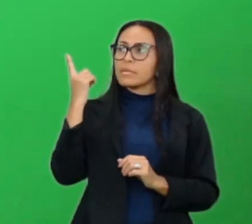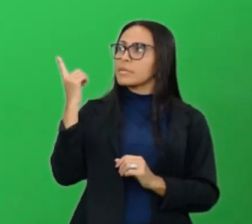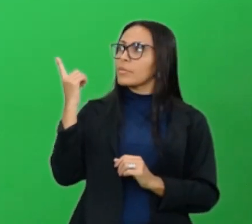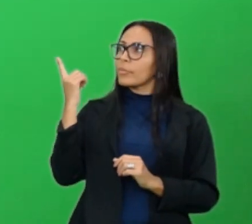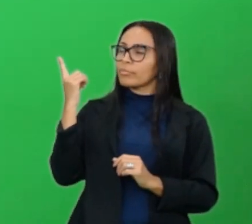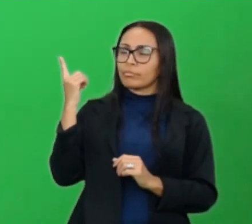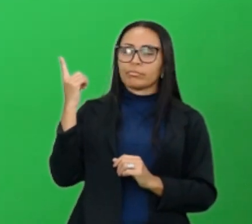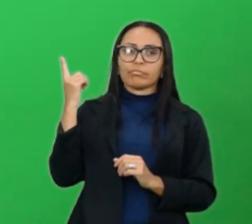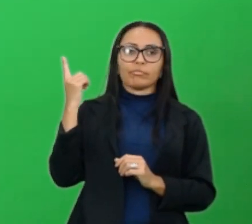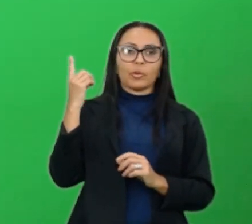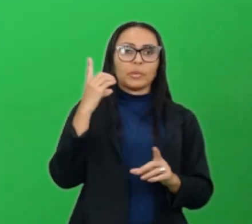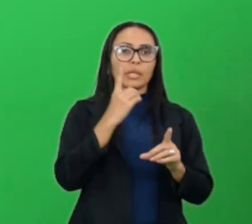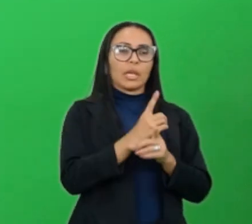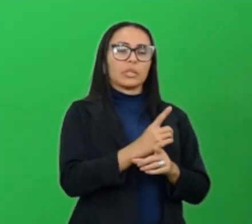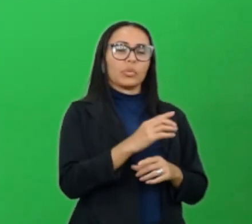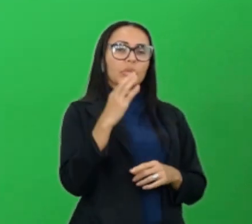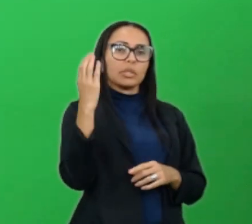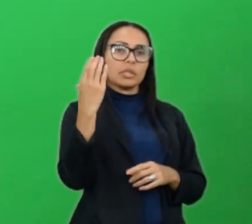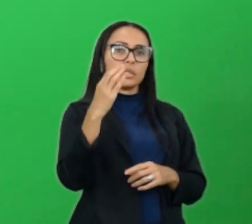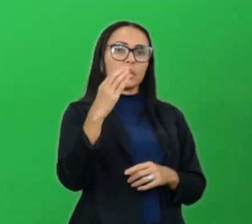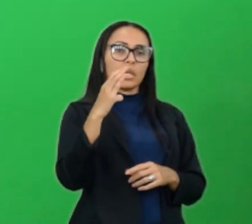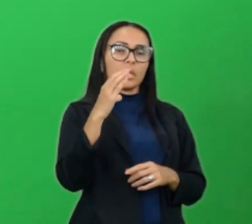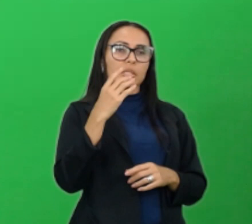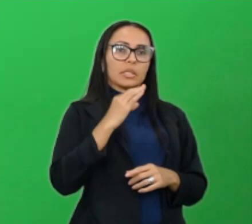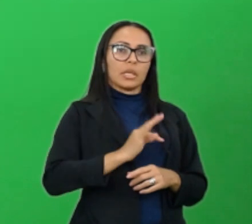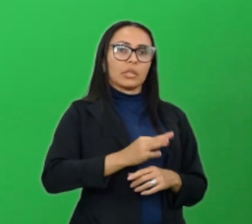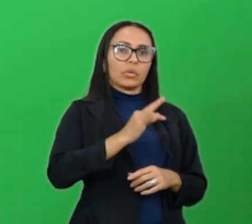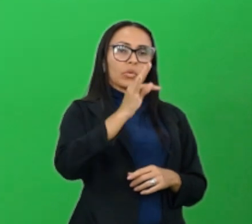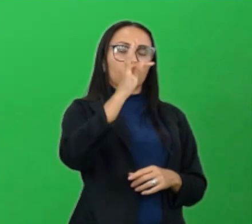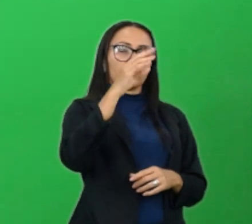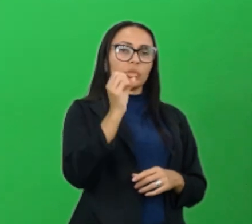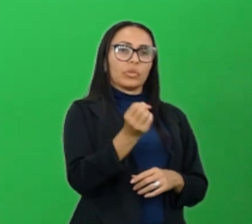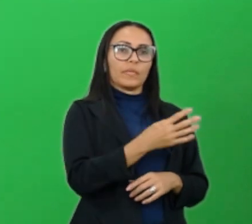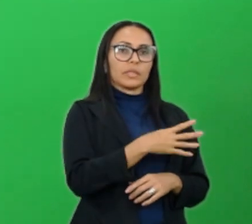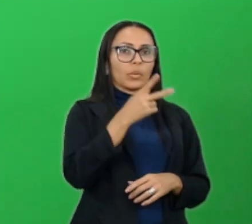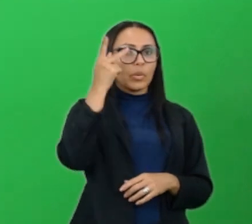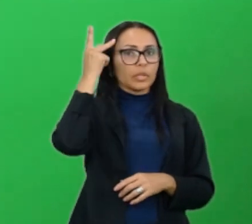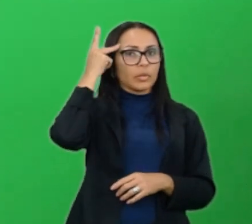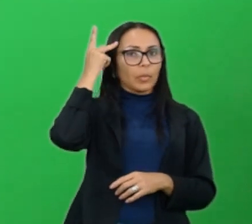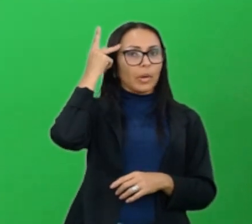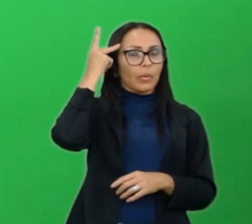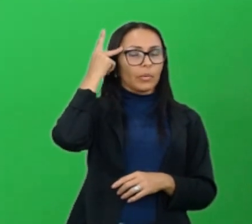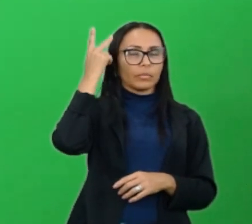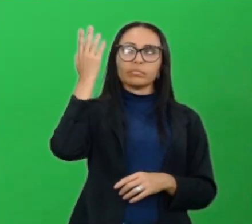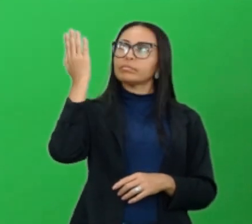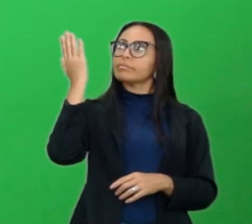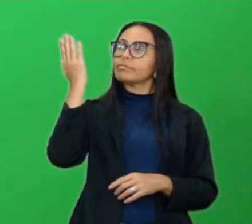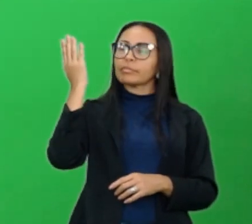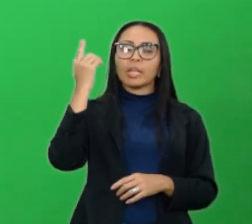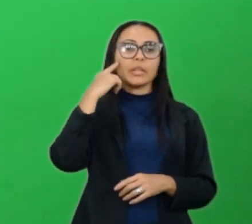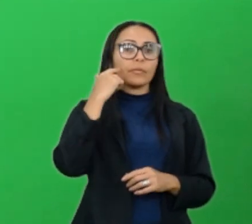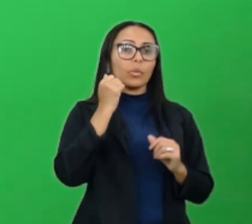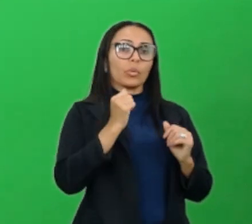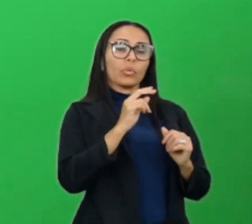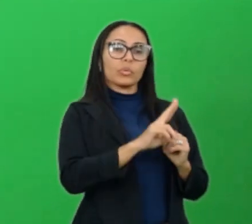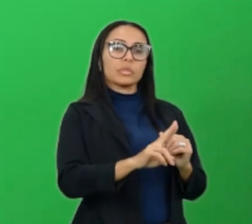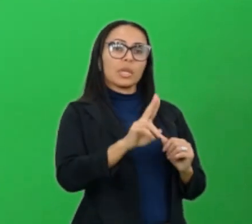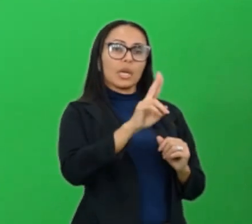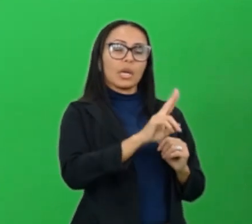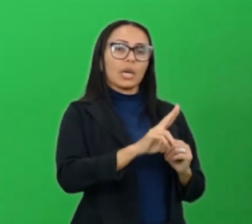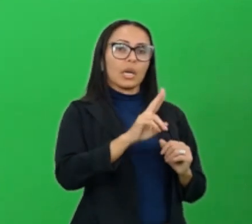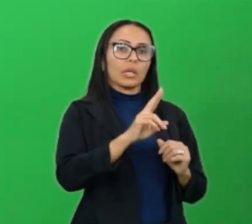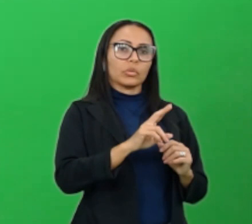ciência, tecnologia e inovação em São Paulo. Bom, esses indicadores eles foram utilizados para realizar um levantamento de